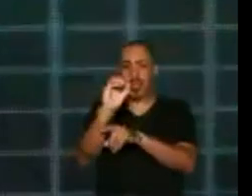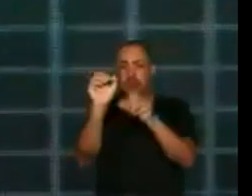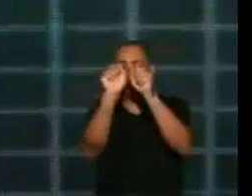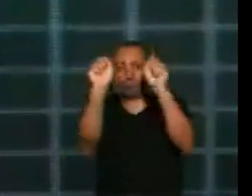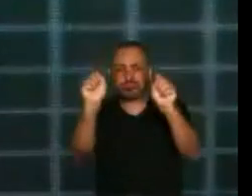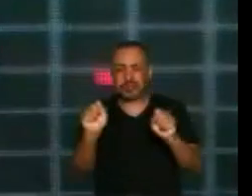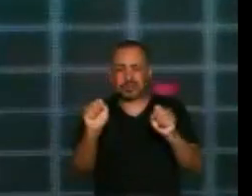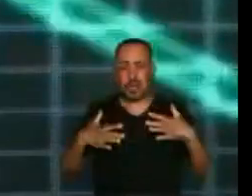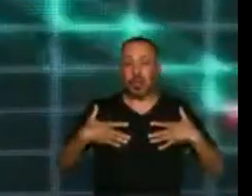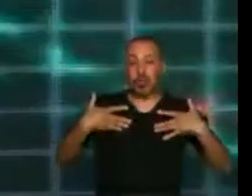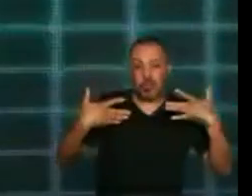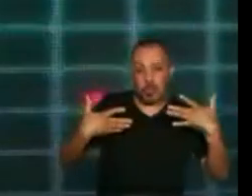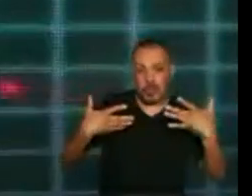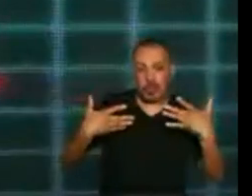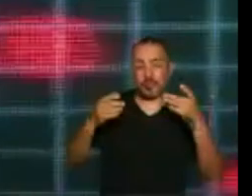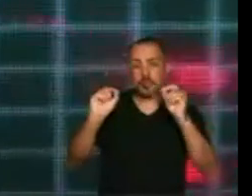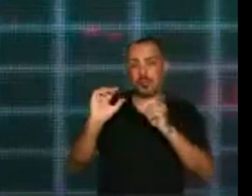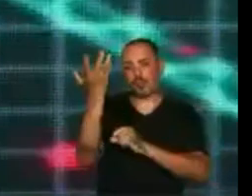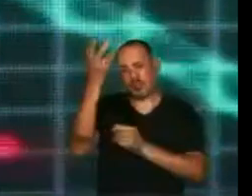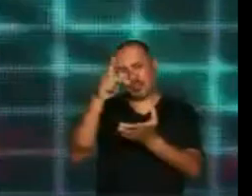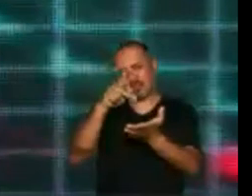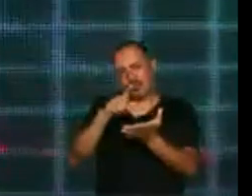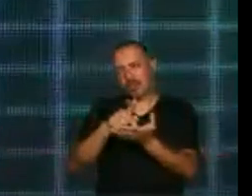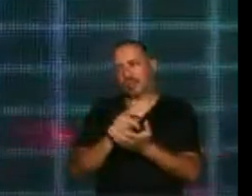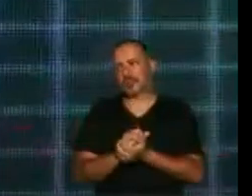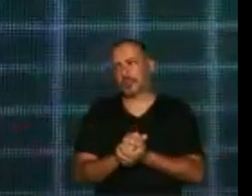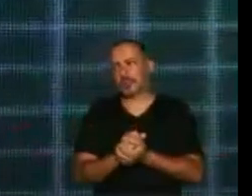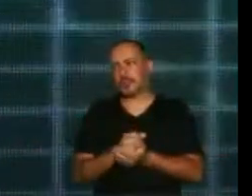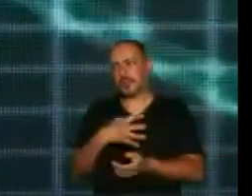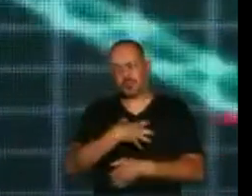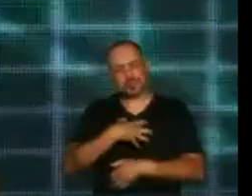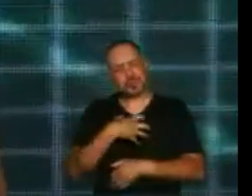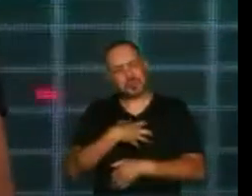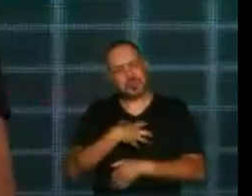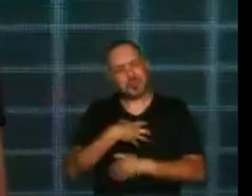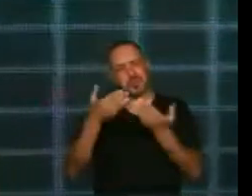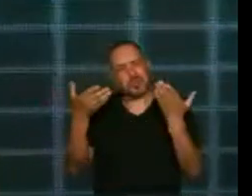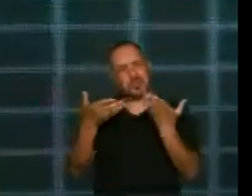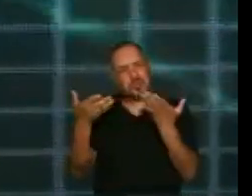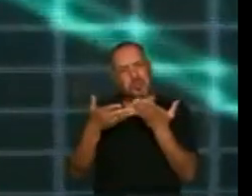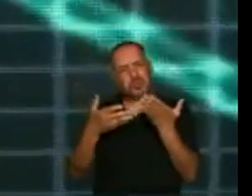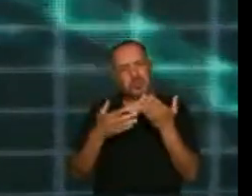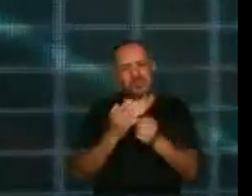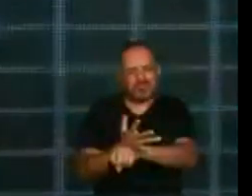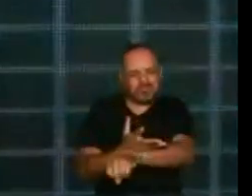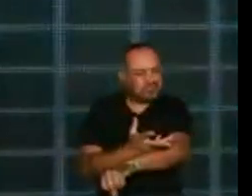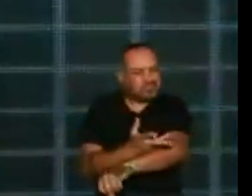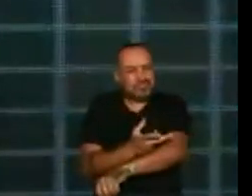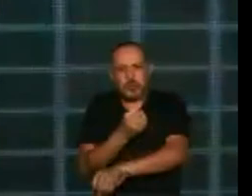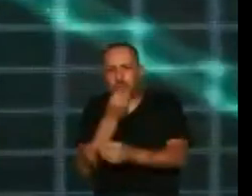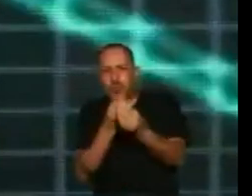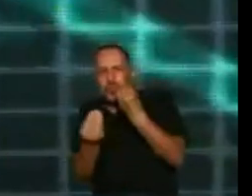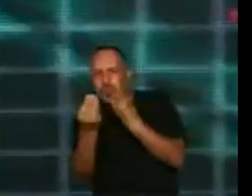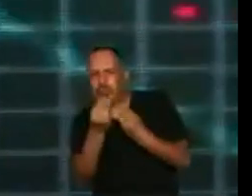e o evento traduz muito disso, muito do que está acontecendo. Então, acho que o sentimento que eu teria hoje seria uma sensação de dever cumprido até agora